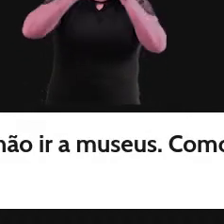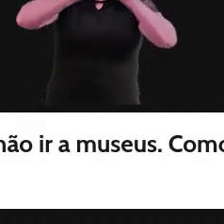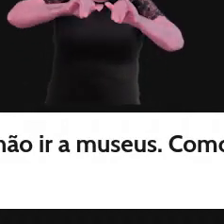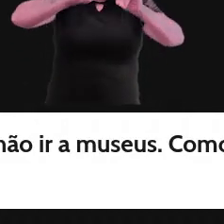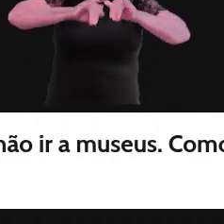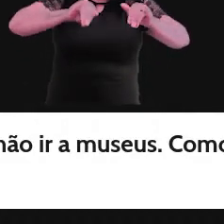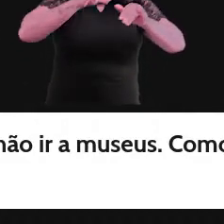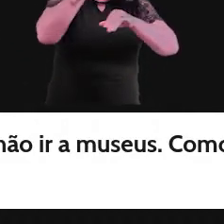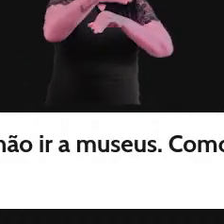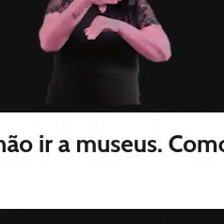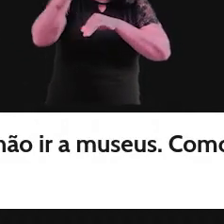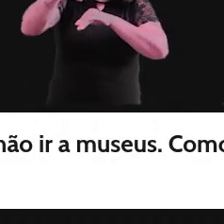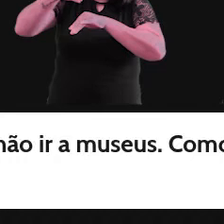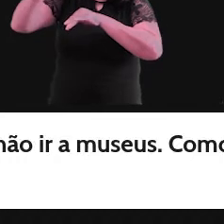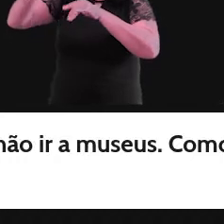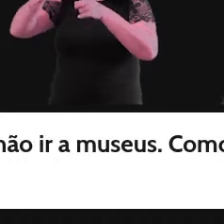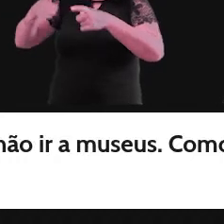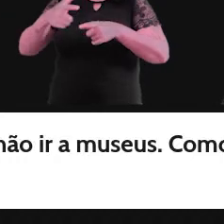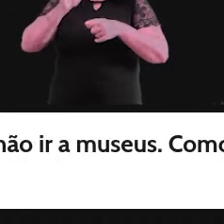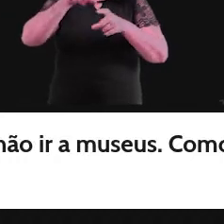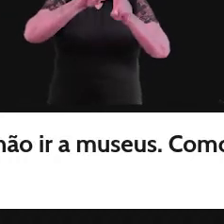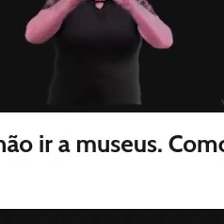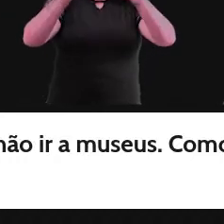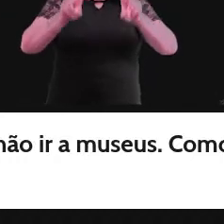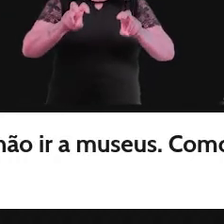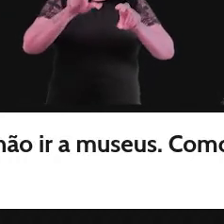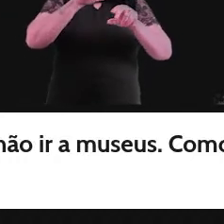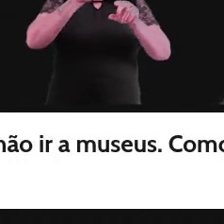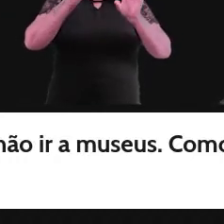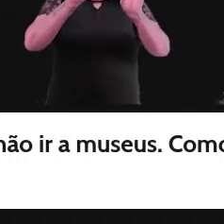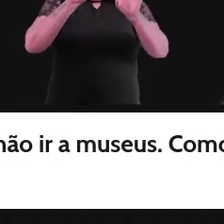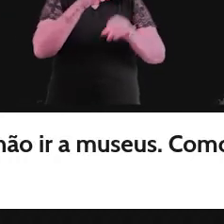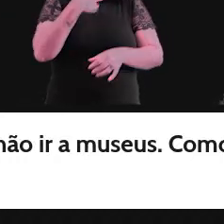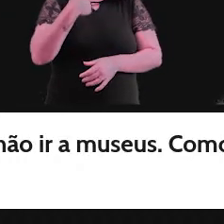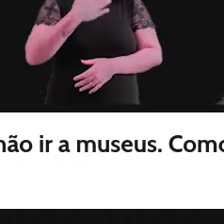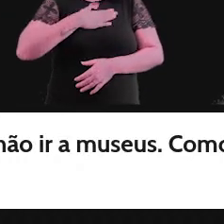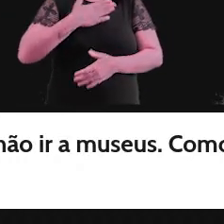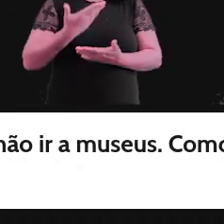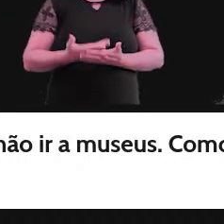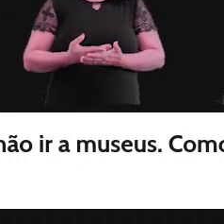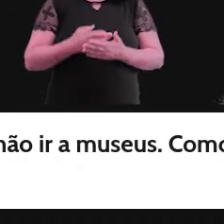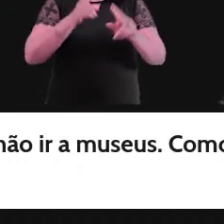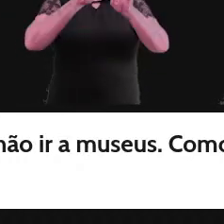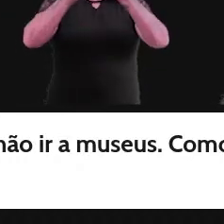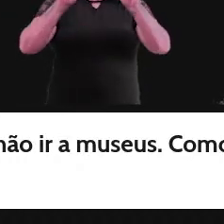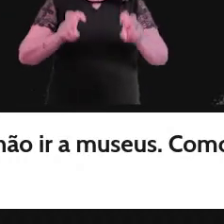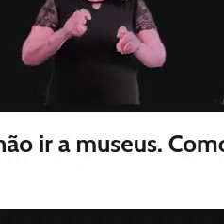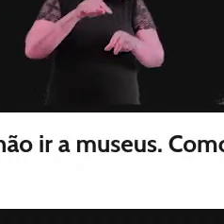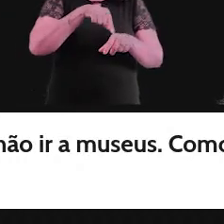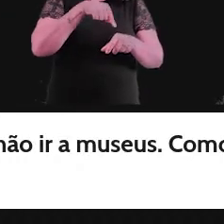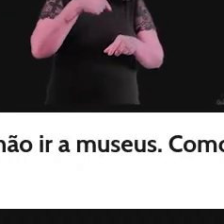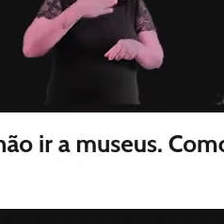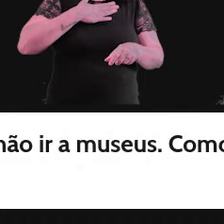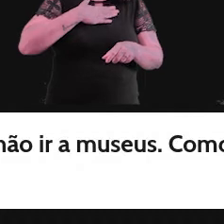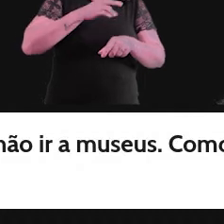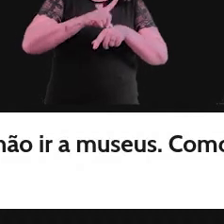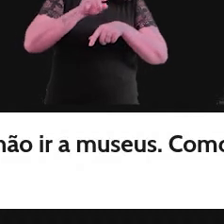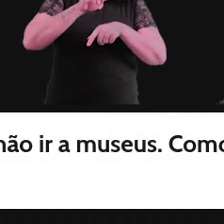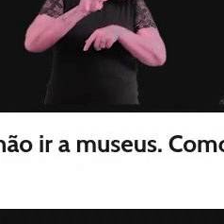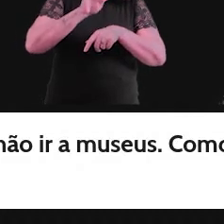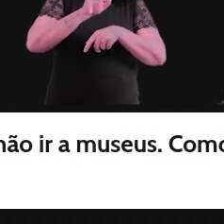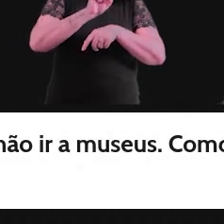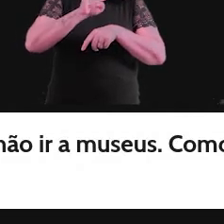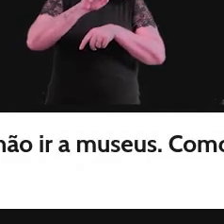né? Esse é um tema especial para mim, porque é o tema da minha tese de doutorado, foi na itinerância